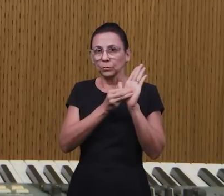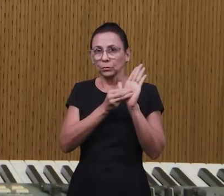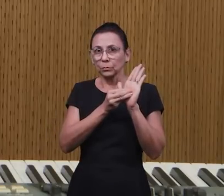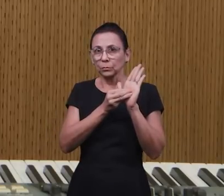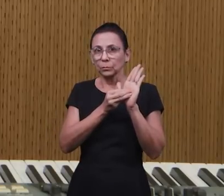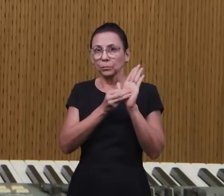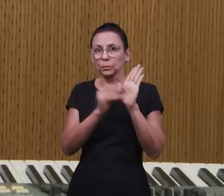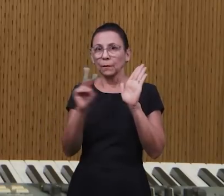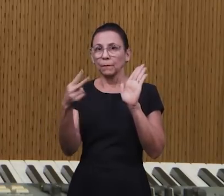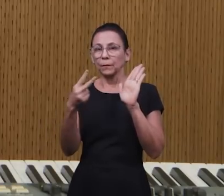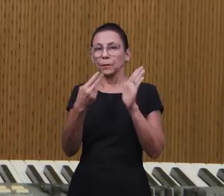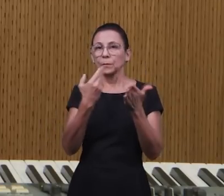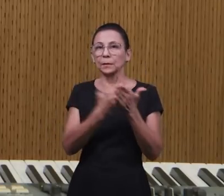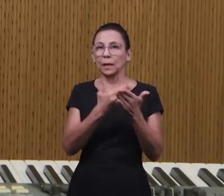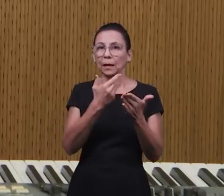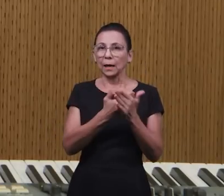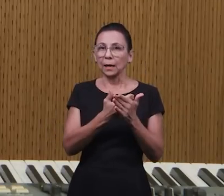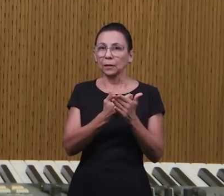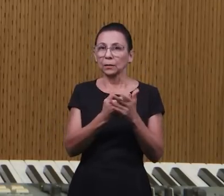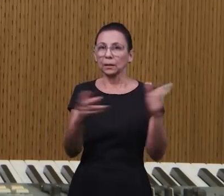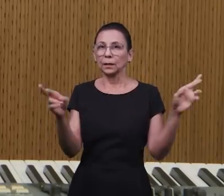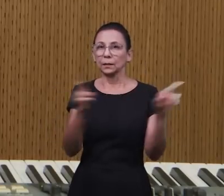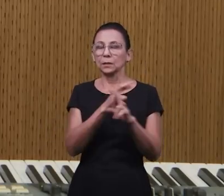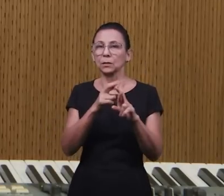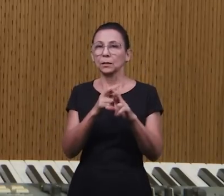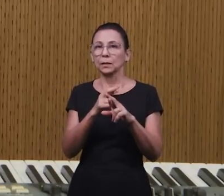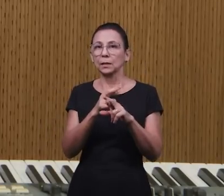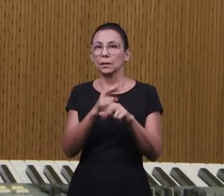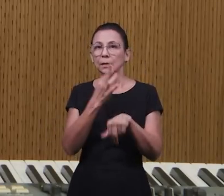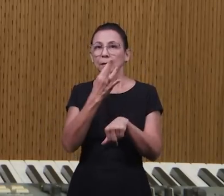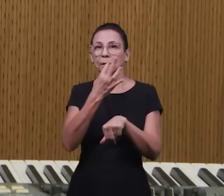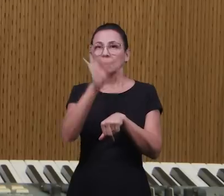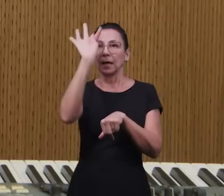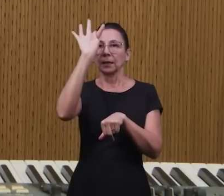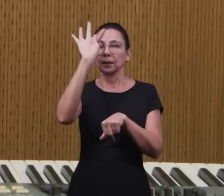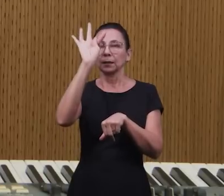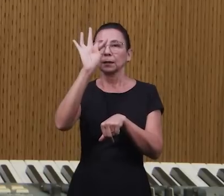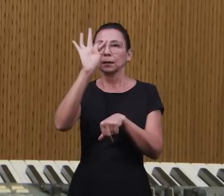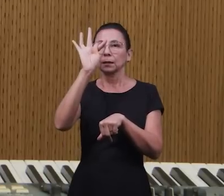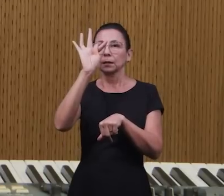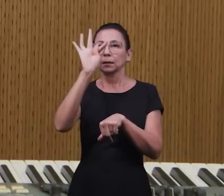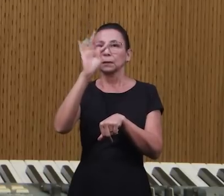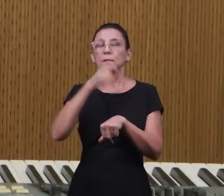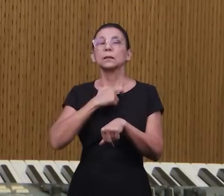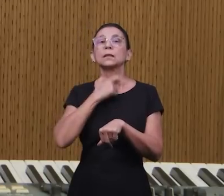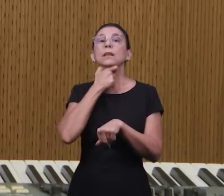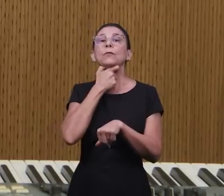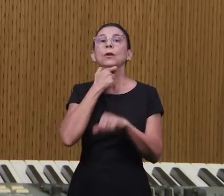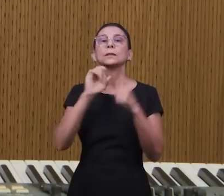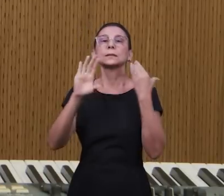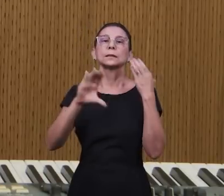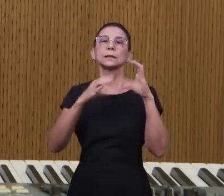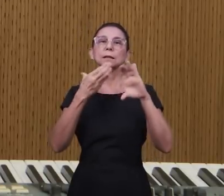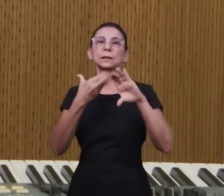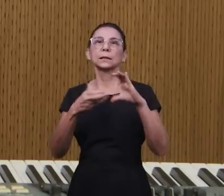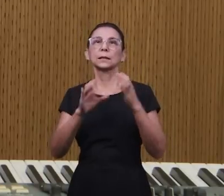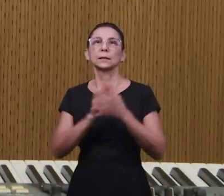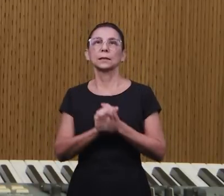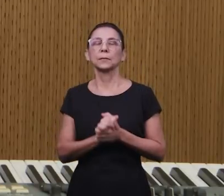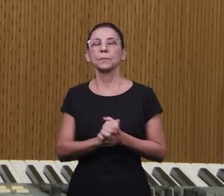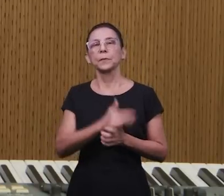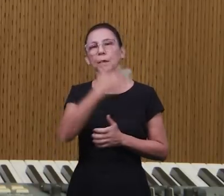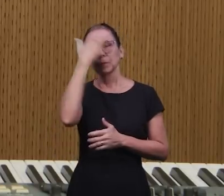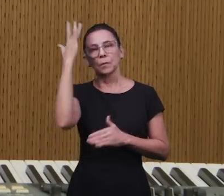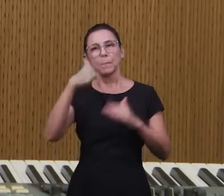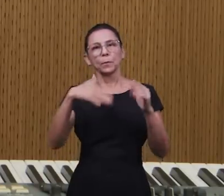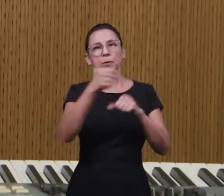aulas, eles são associados à técnica vocal para a voz cantada. Ou seja, um profissional